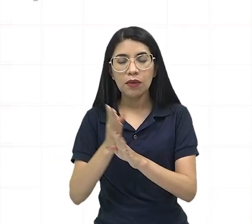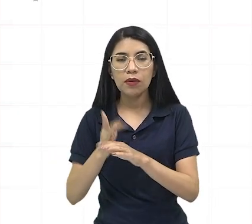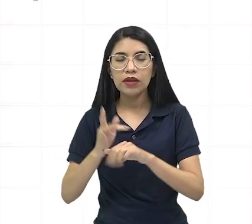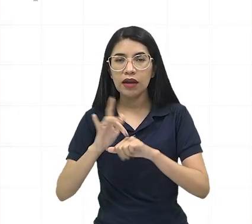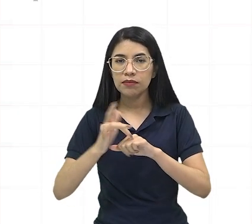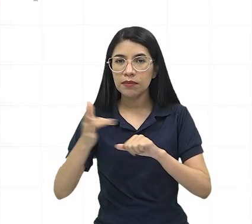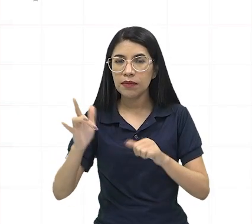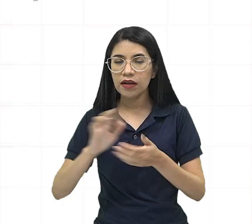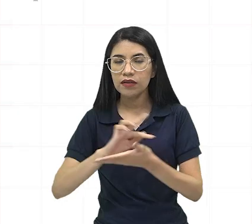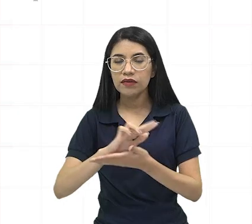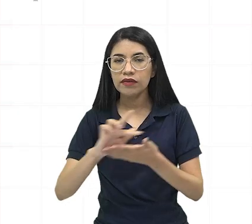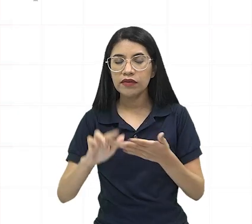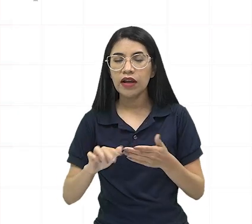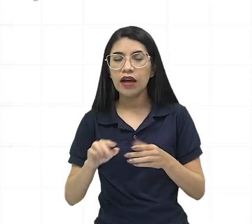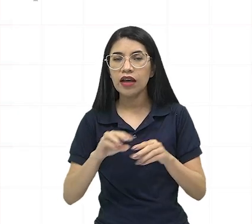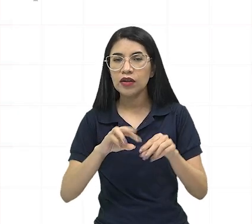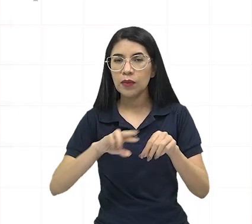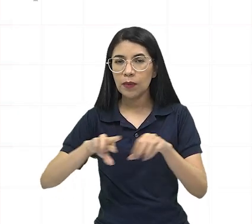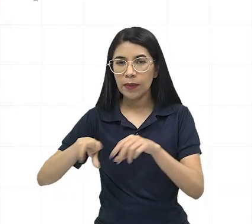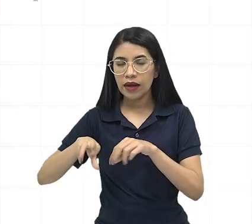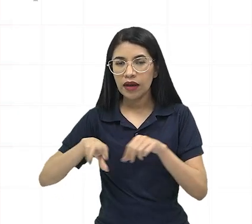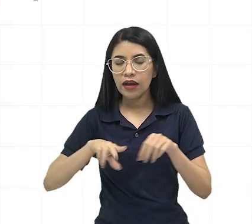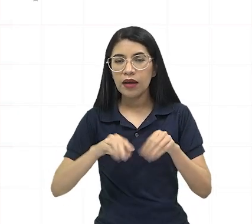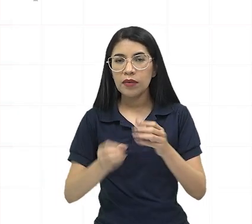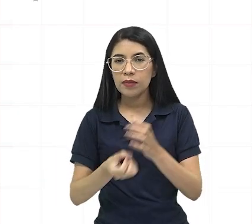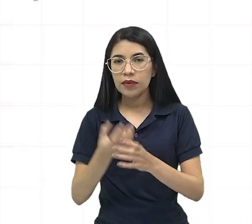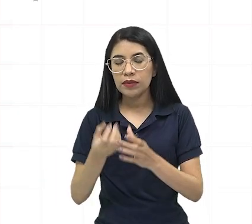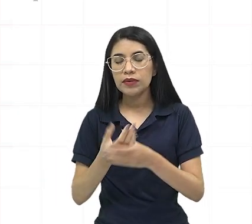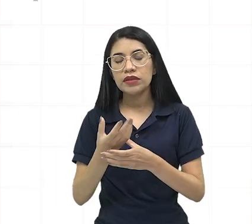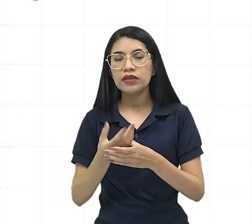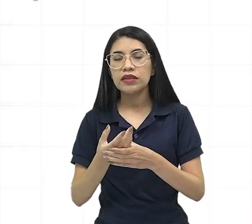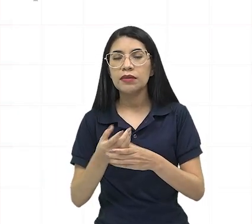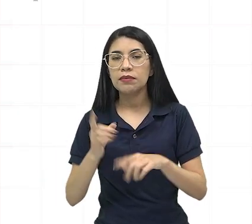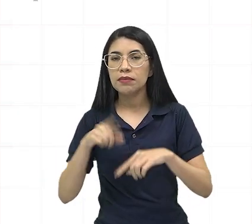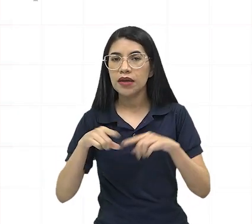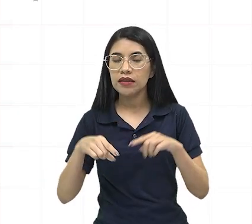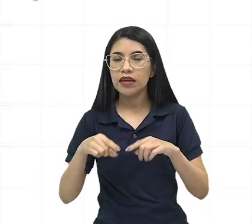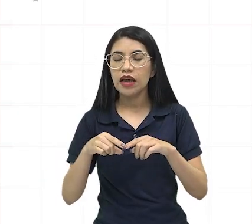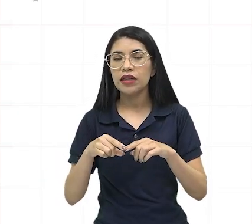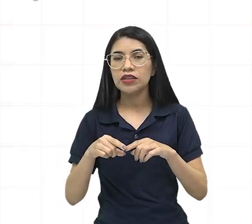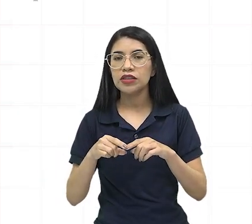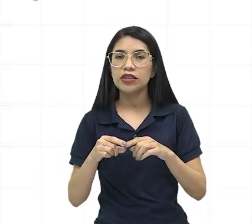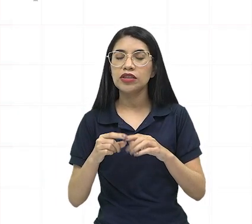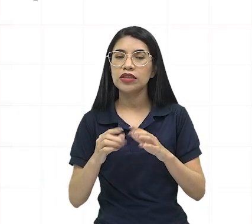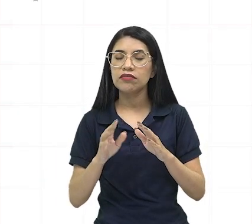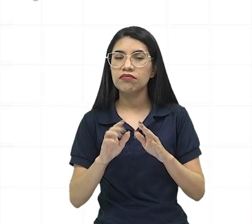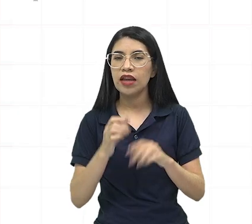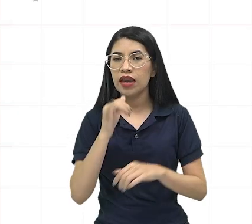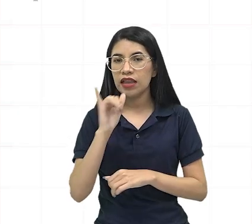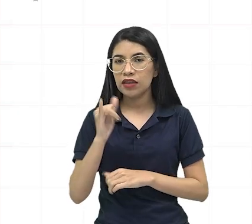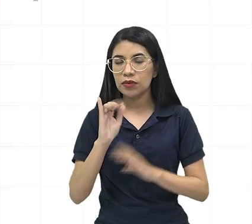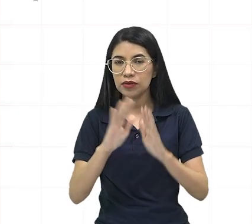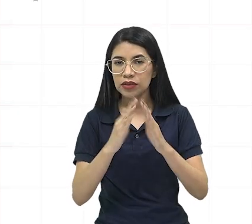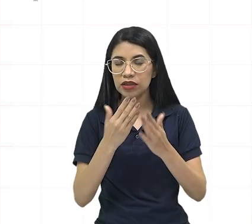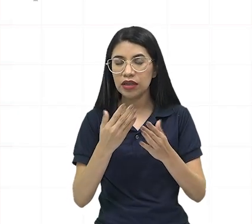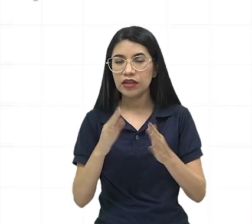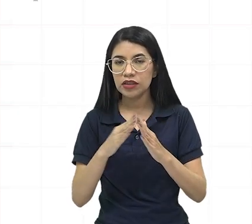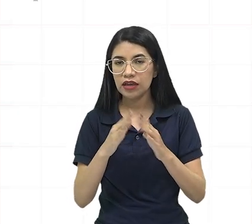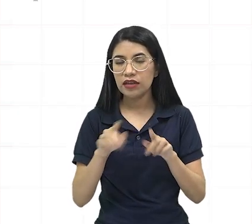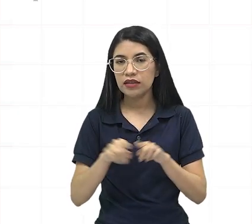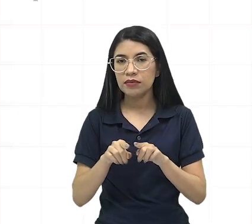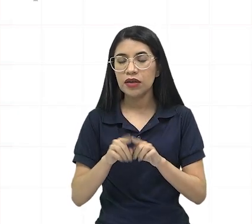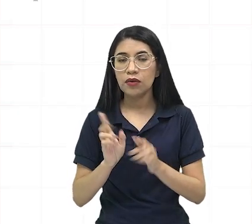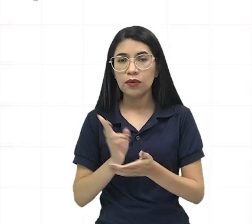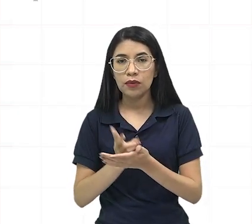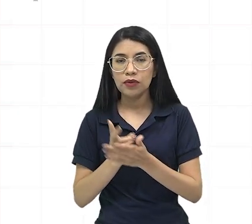ou metais que são utilizados na produção de artigos eletroeletrônicos, se mantém o mesmo nível de poluição